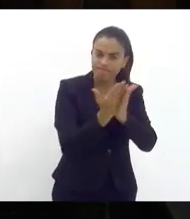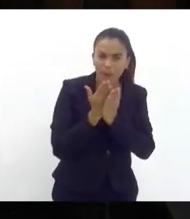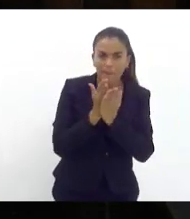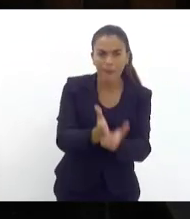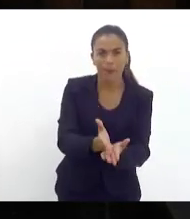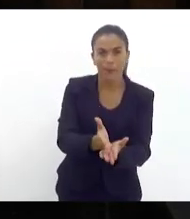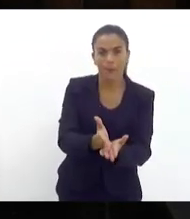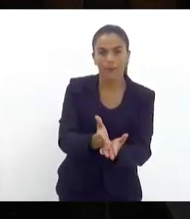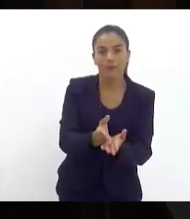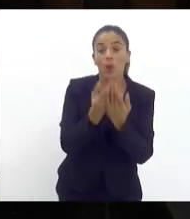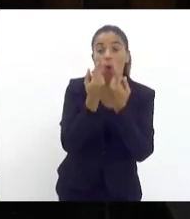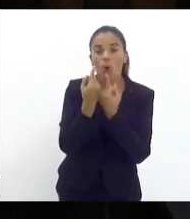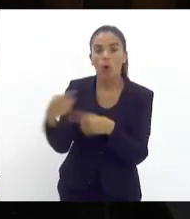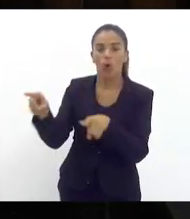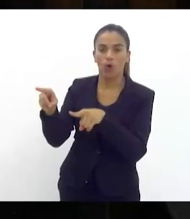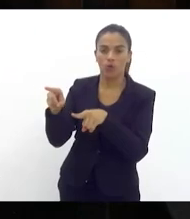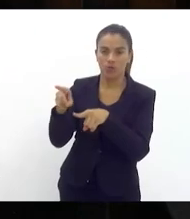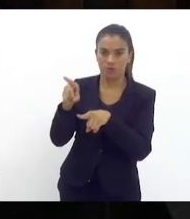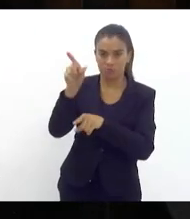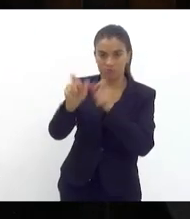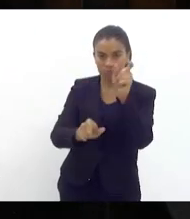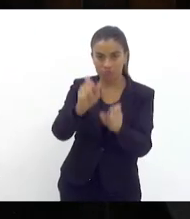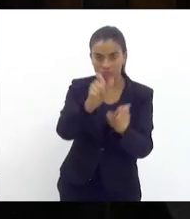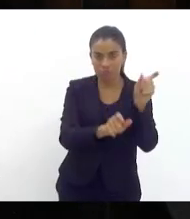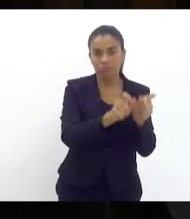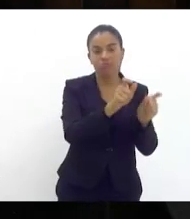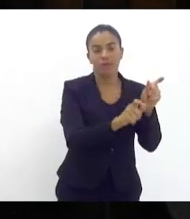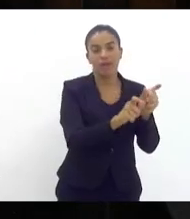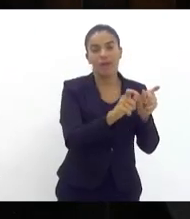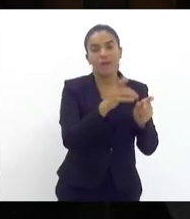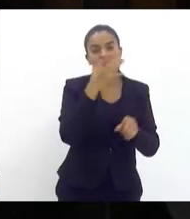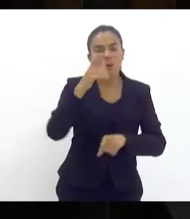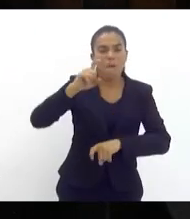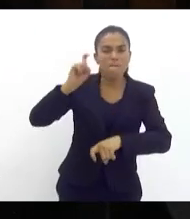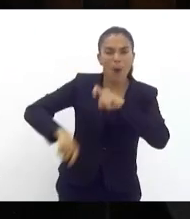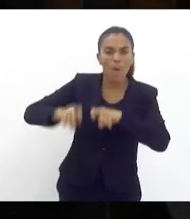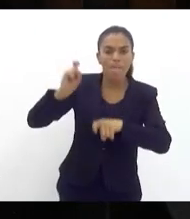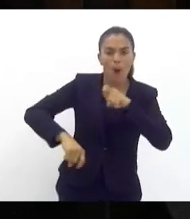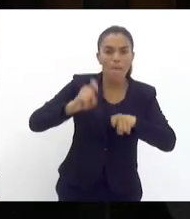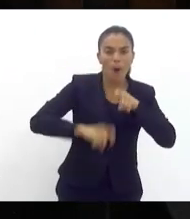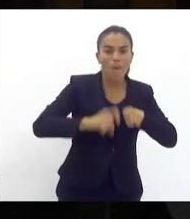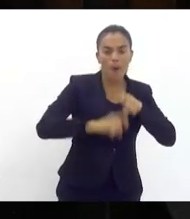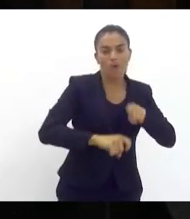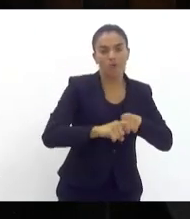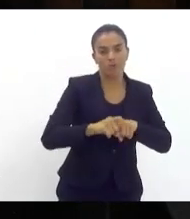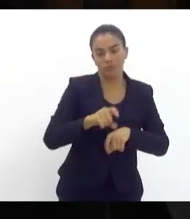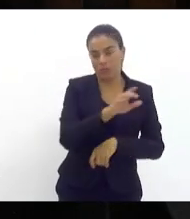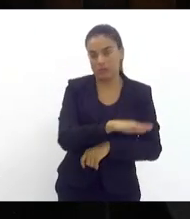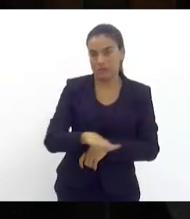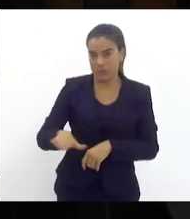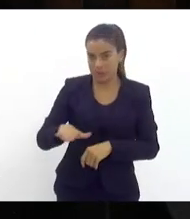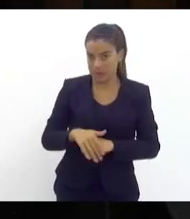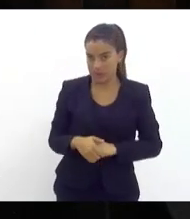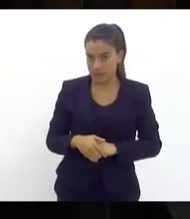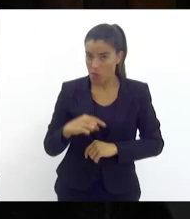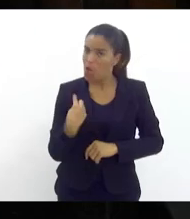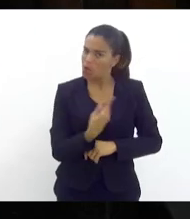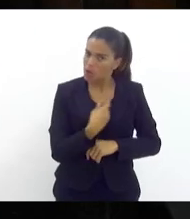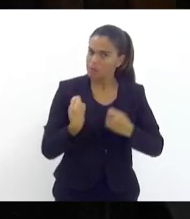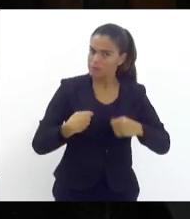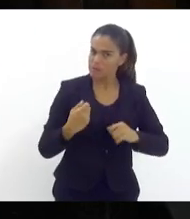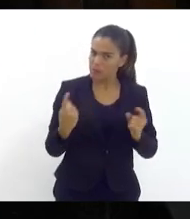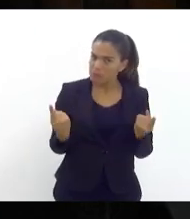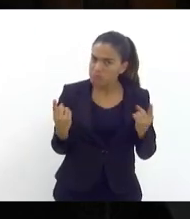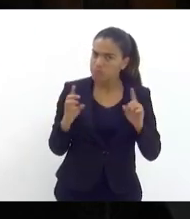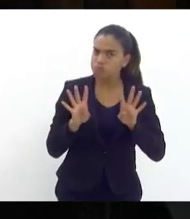contra aqueles que querem fazer sexo com as crianças devemos trabalhar juntos para criar